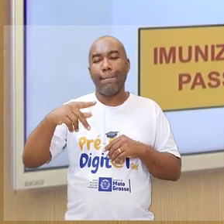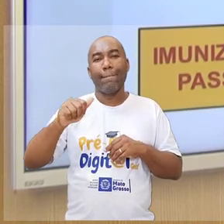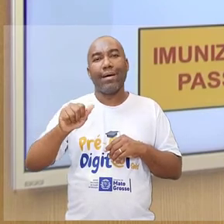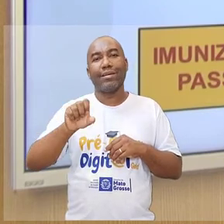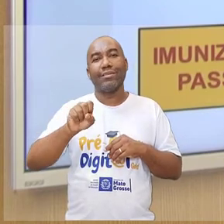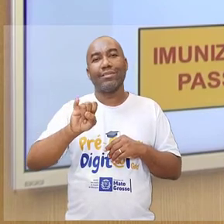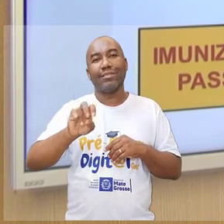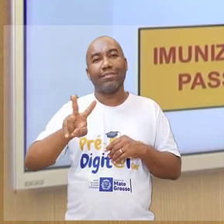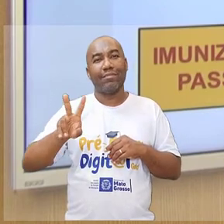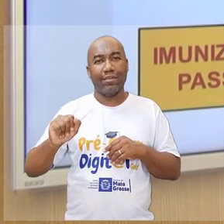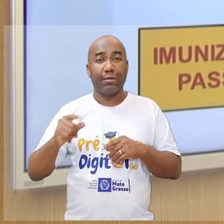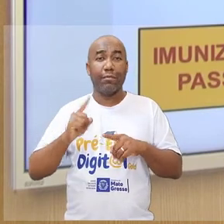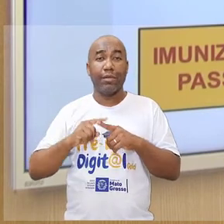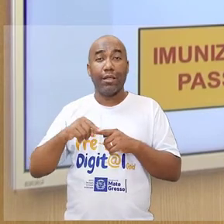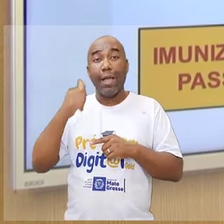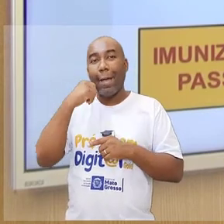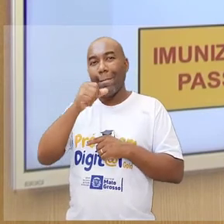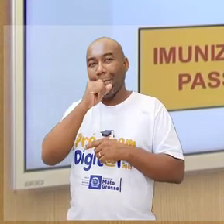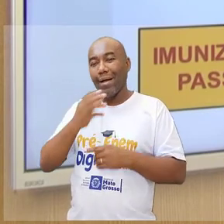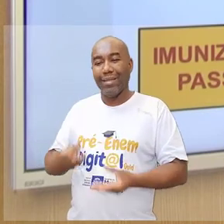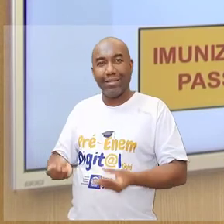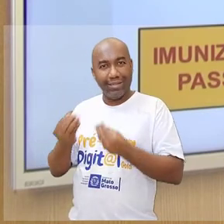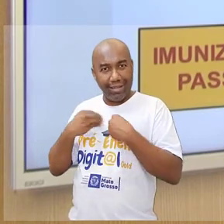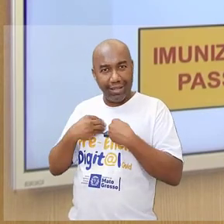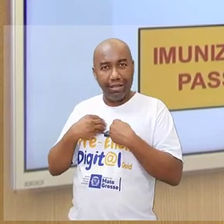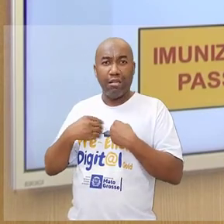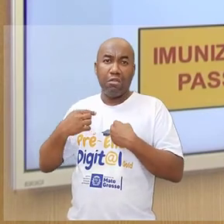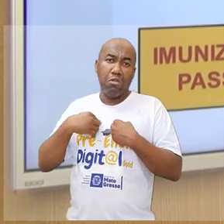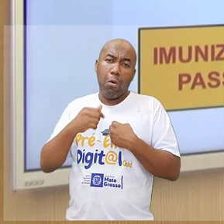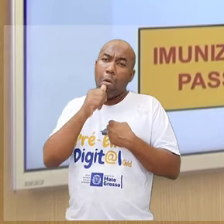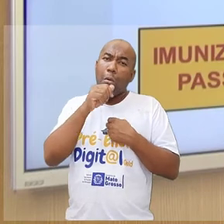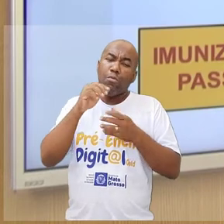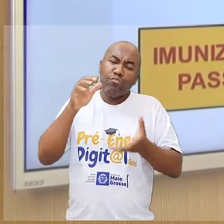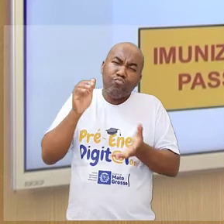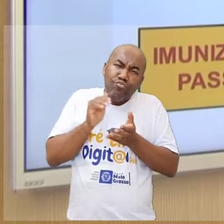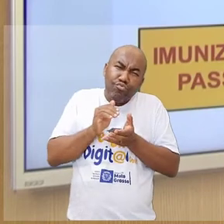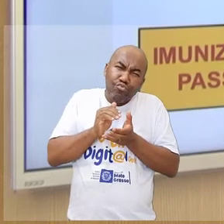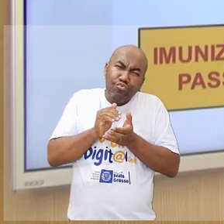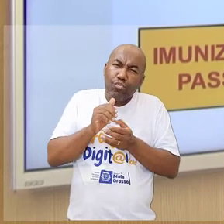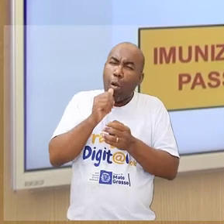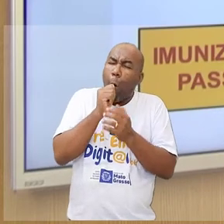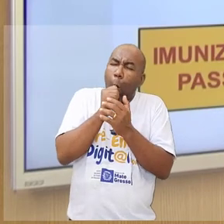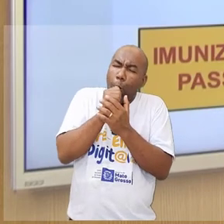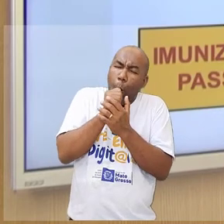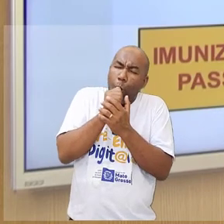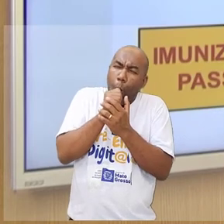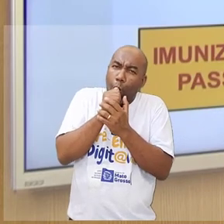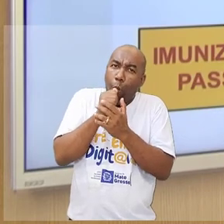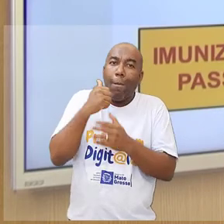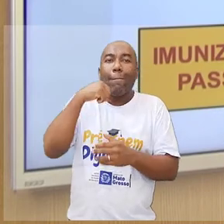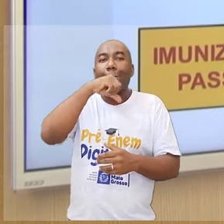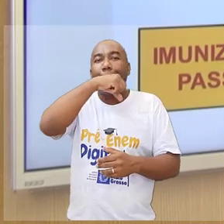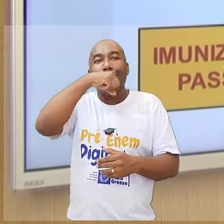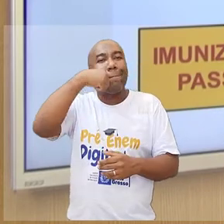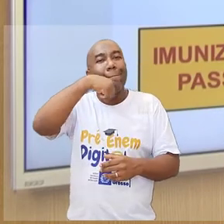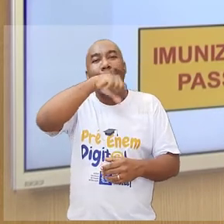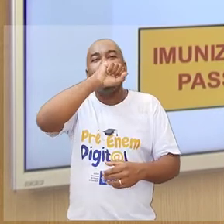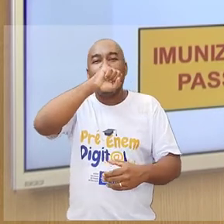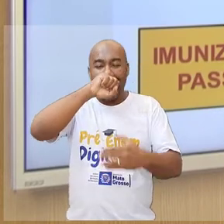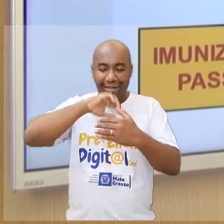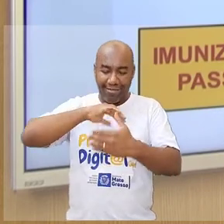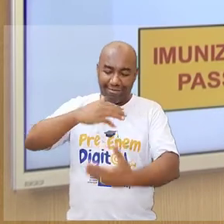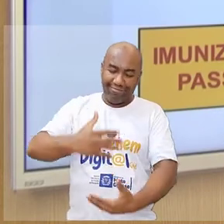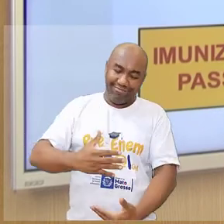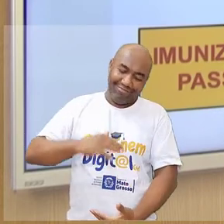imunizado? O bebê. Nós fomos imunizados. Então, não precisou fazer nenhuma ação, recebeu anticorpos